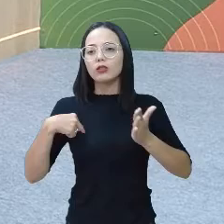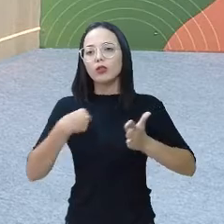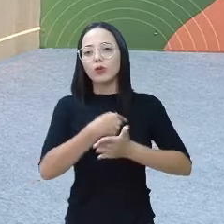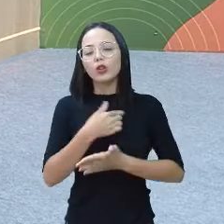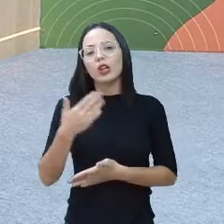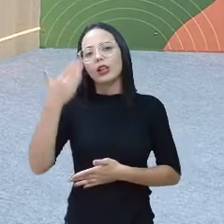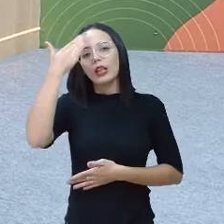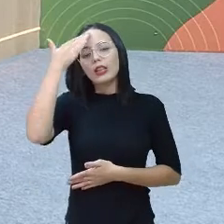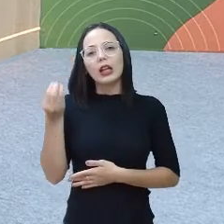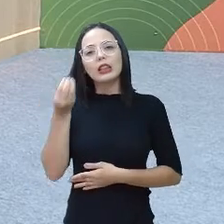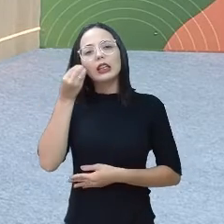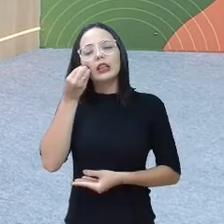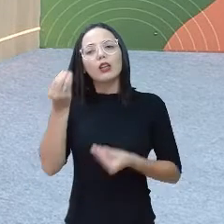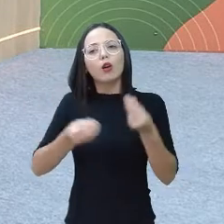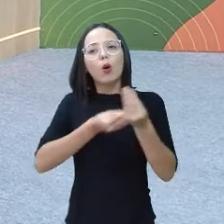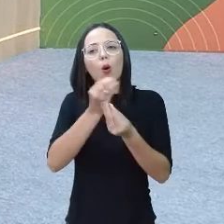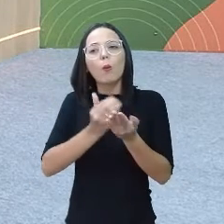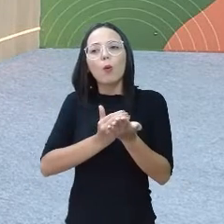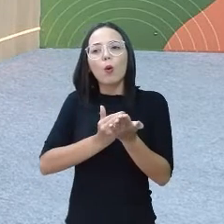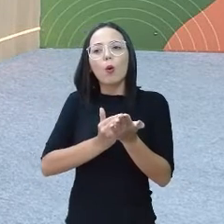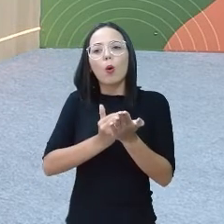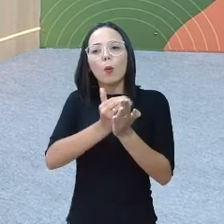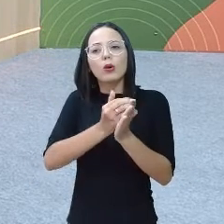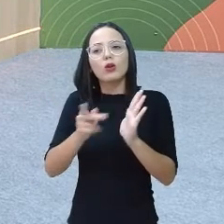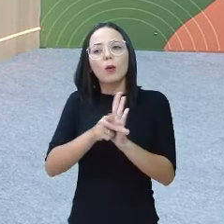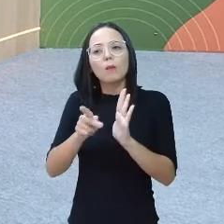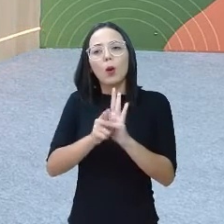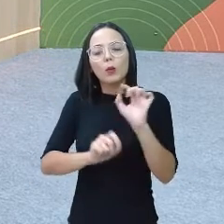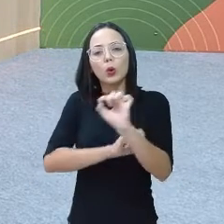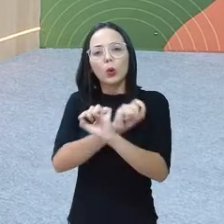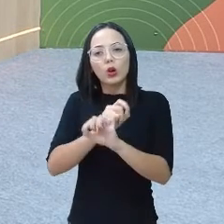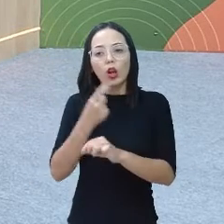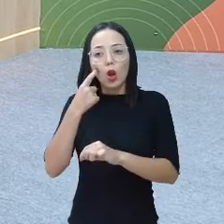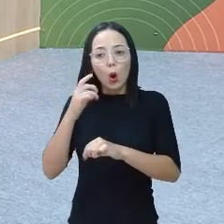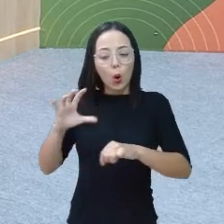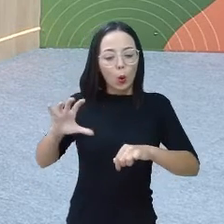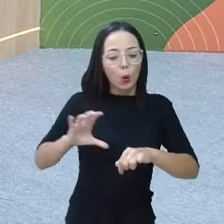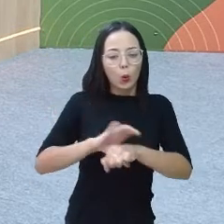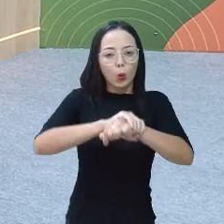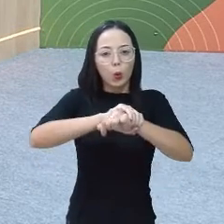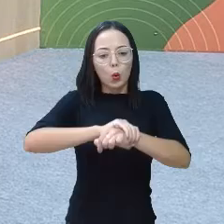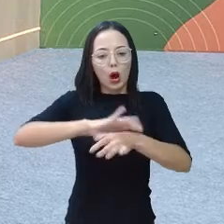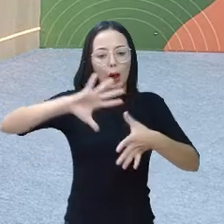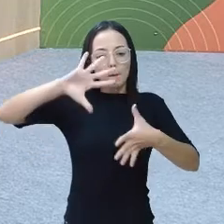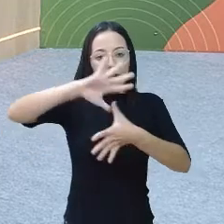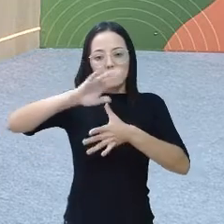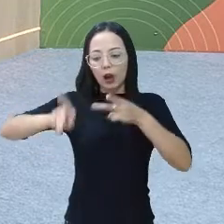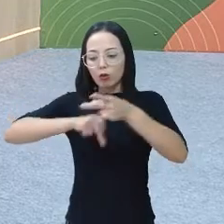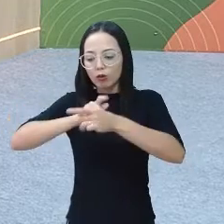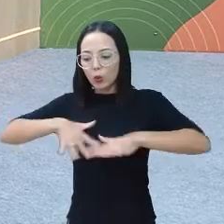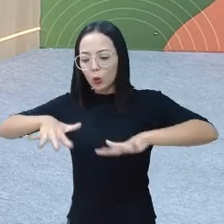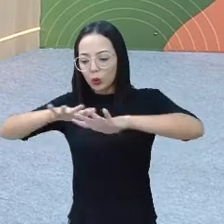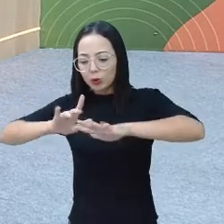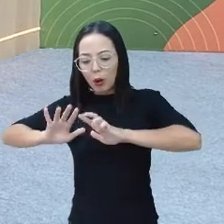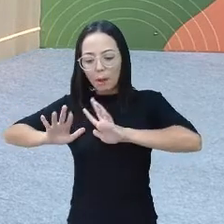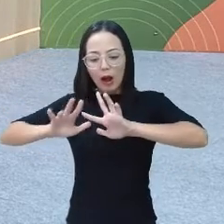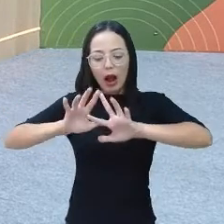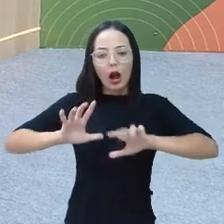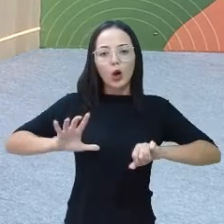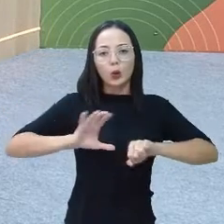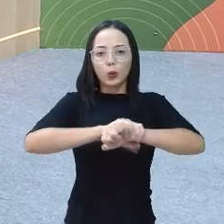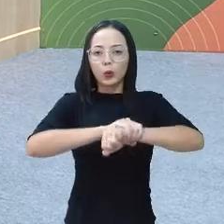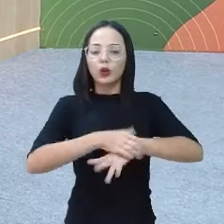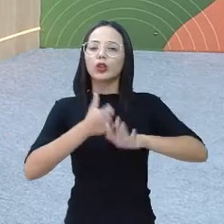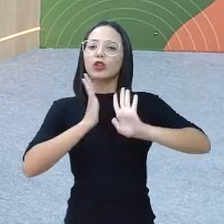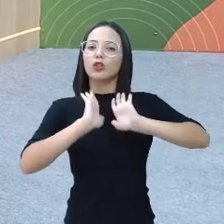entender como se deu o processo de efetivação da conquista da América empreendido pelos espanhóis. A gente falou como eles chegaram,